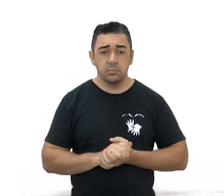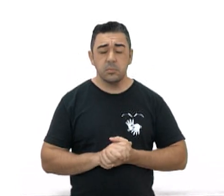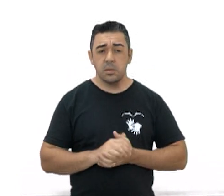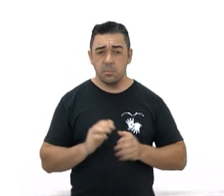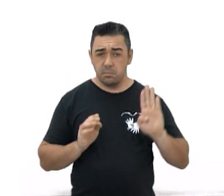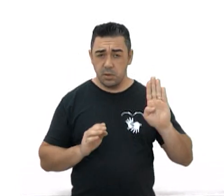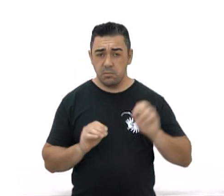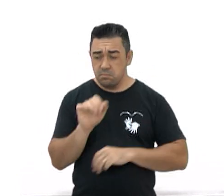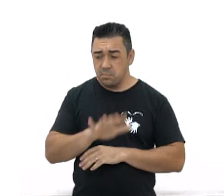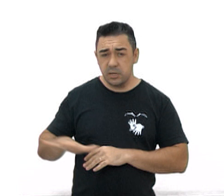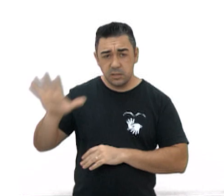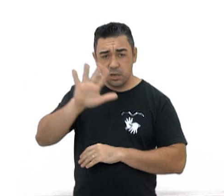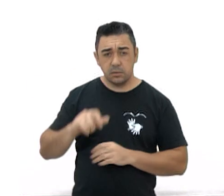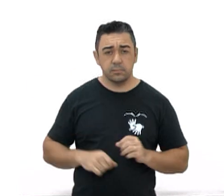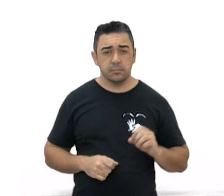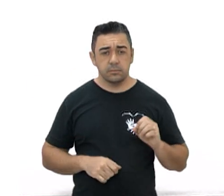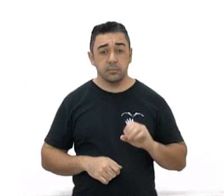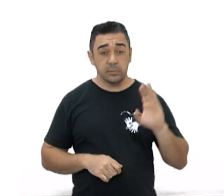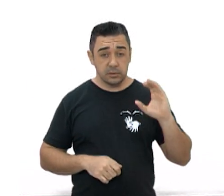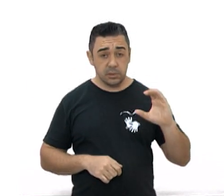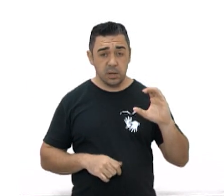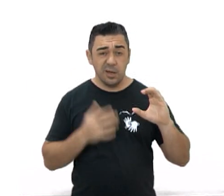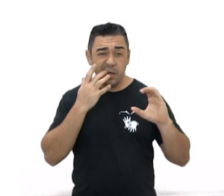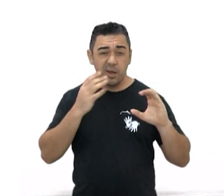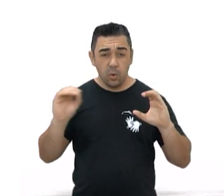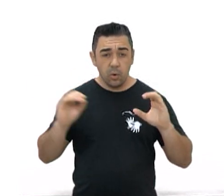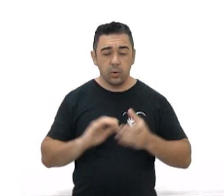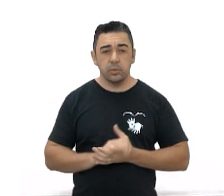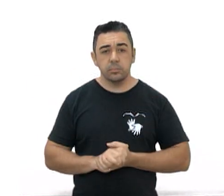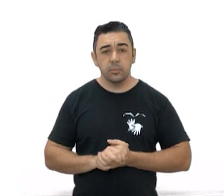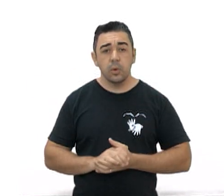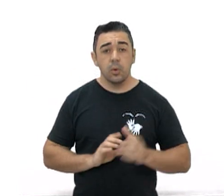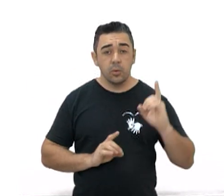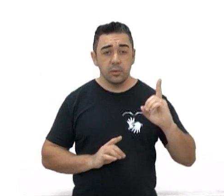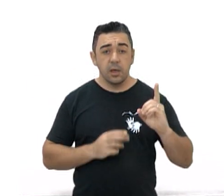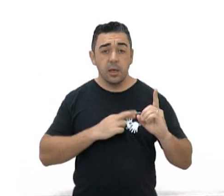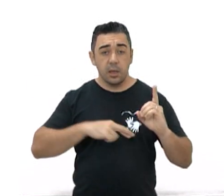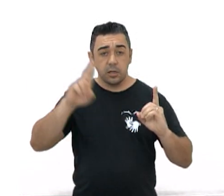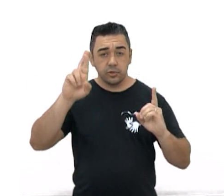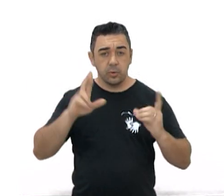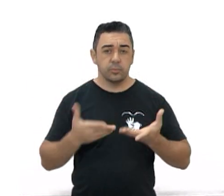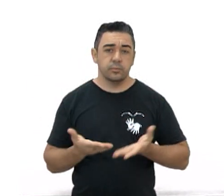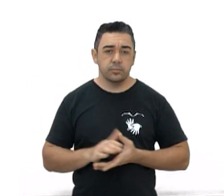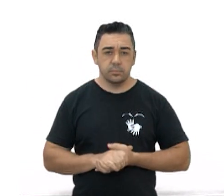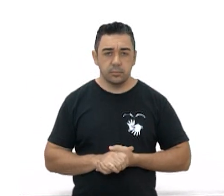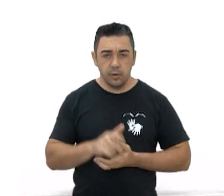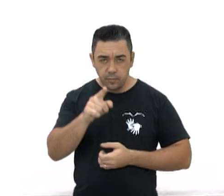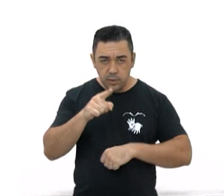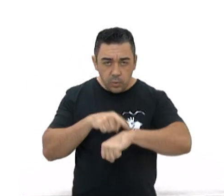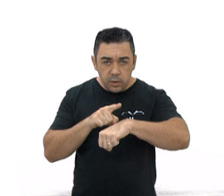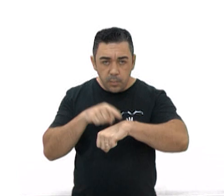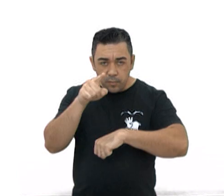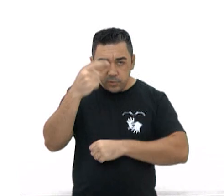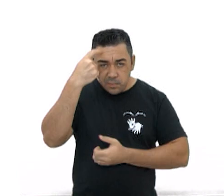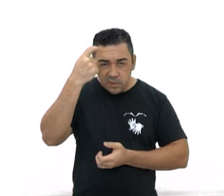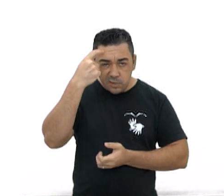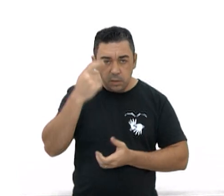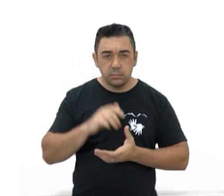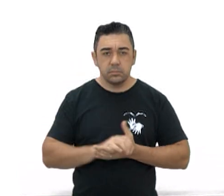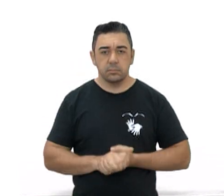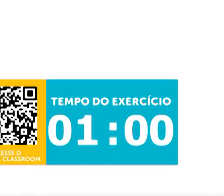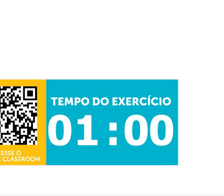Paisagens? Minas de ouro? Ou religiosidade? Dá um tempinho para vocês pensarem.